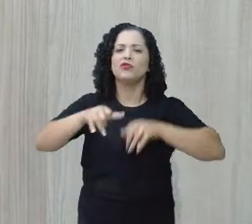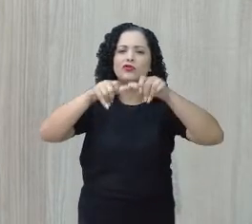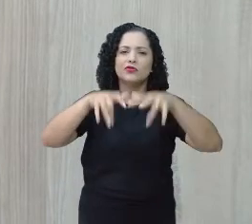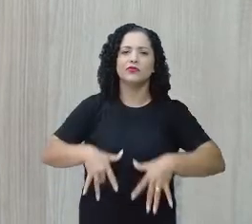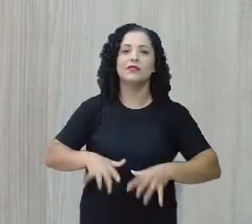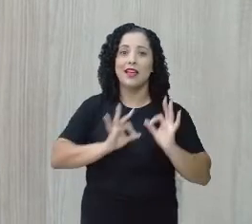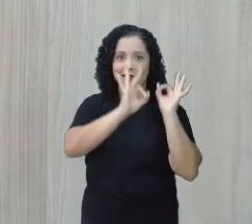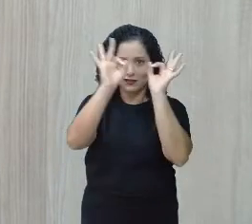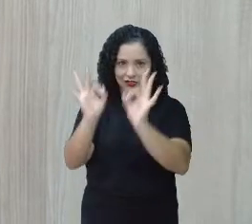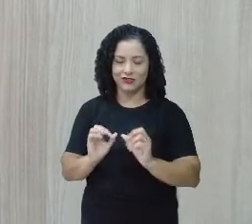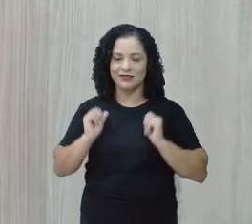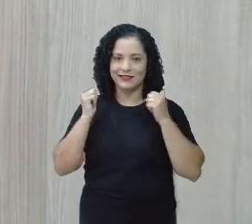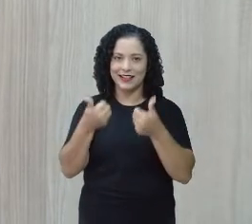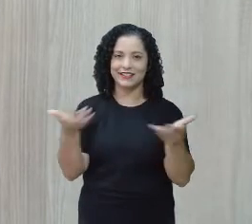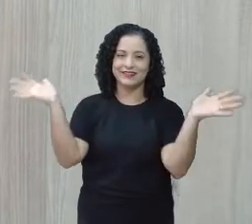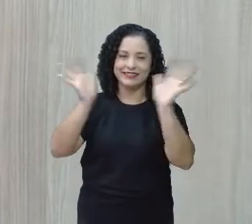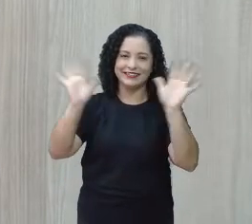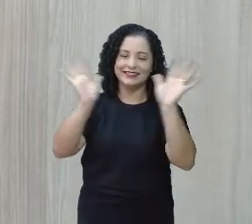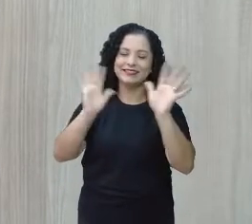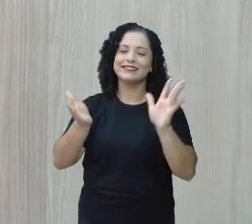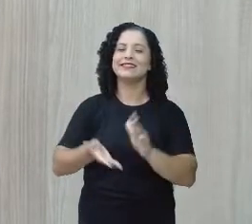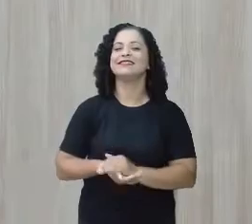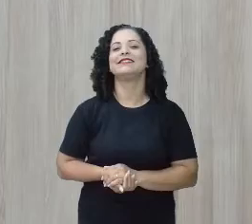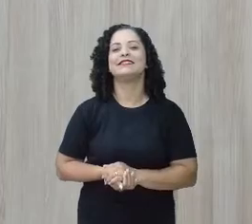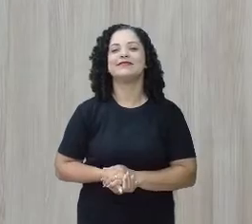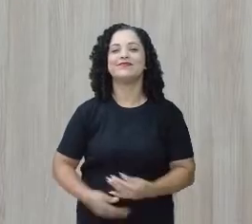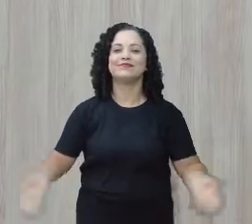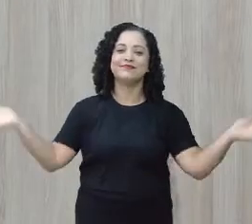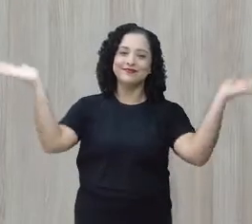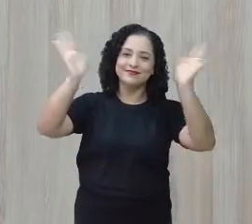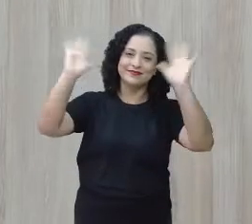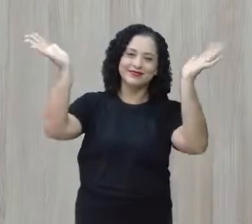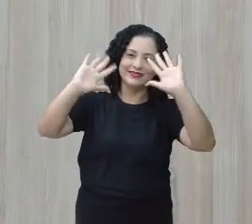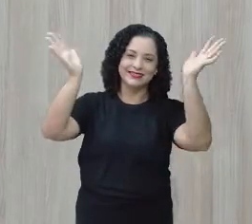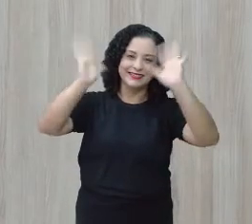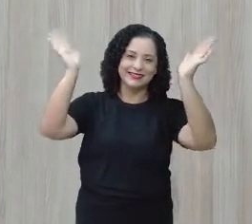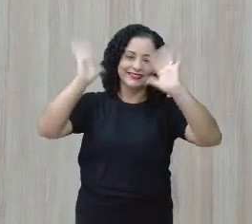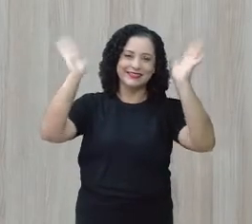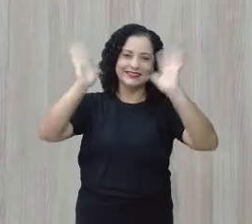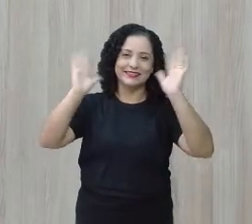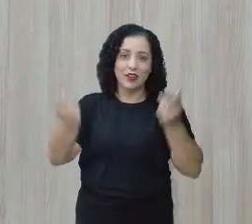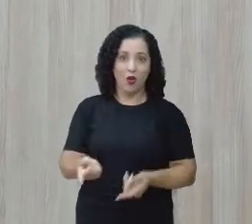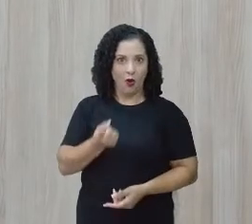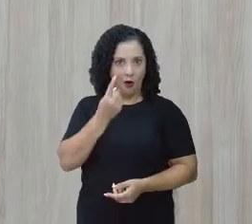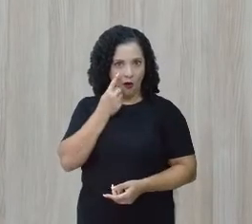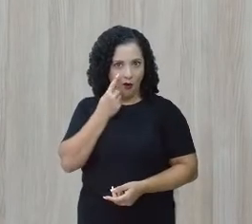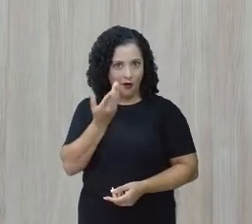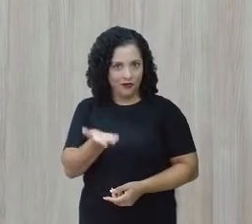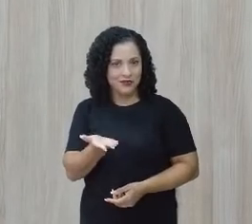essa aula, tá certo? Tchau, tchau, pessoal. Tchauzinho, pessoal. Olha,